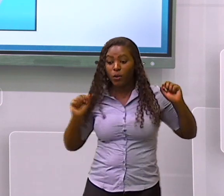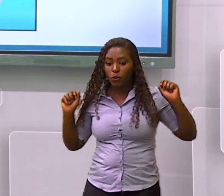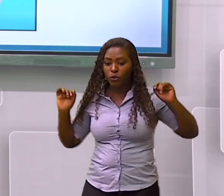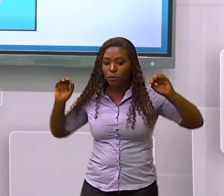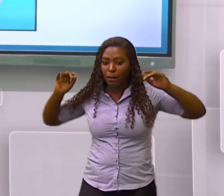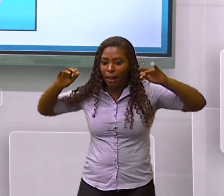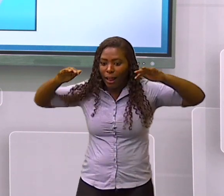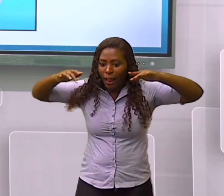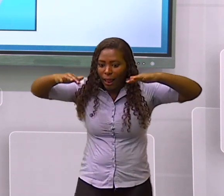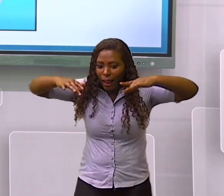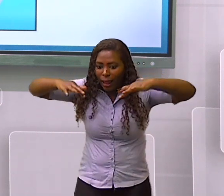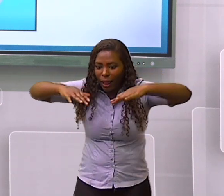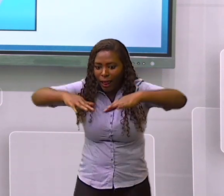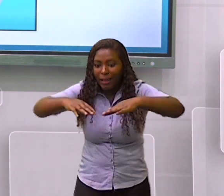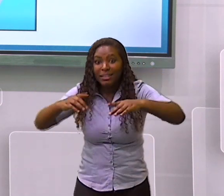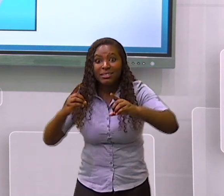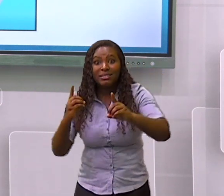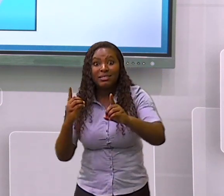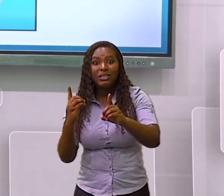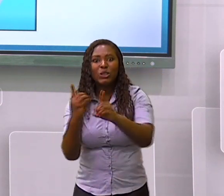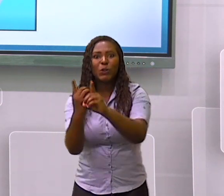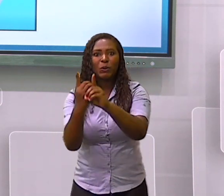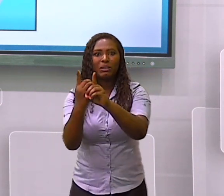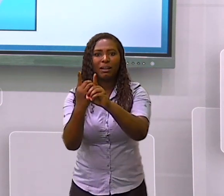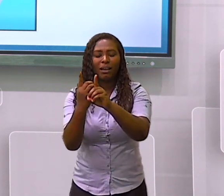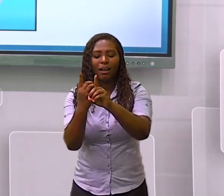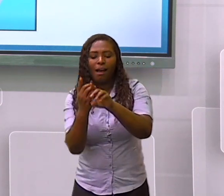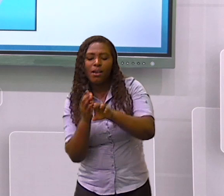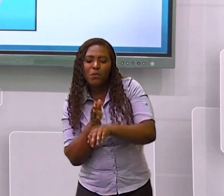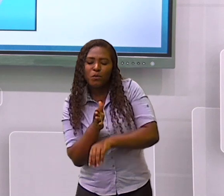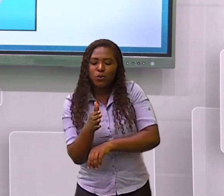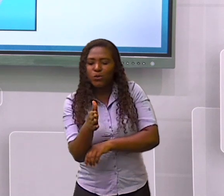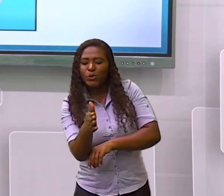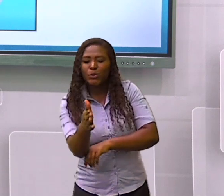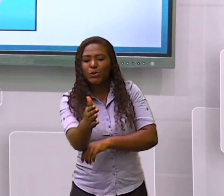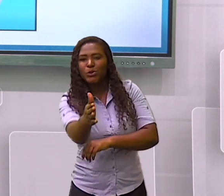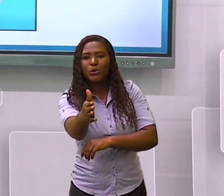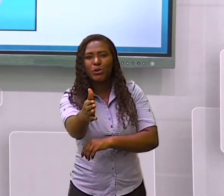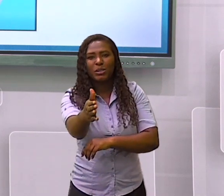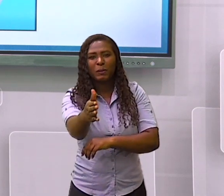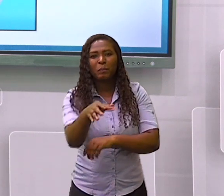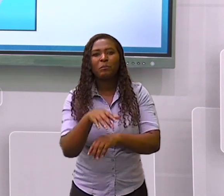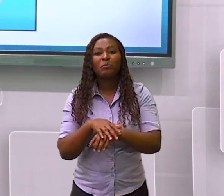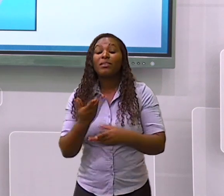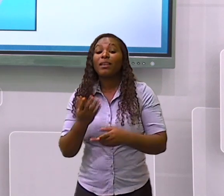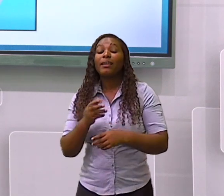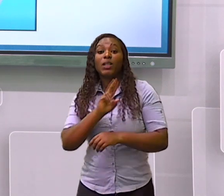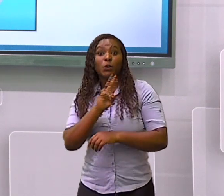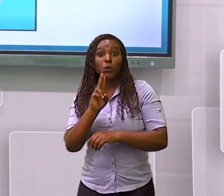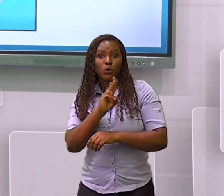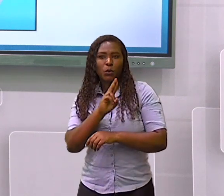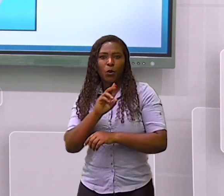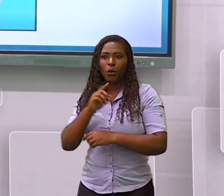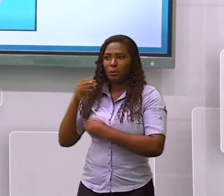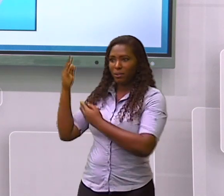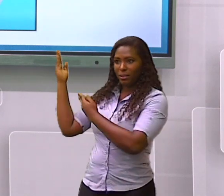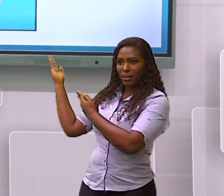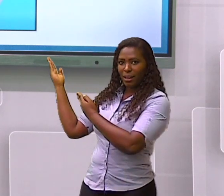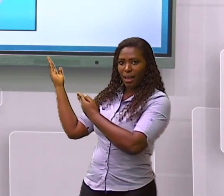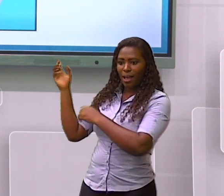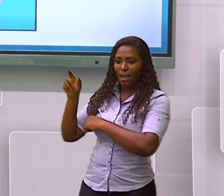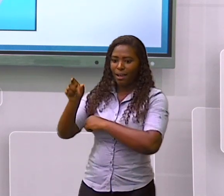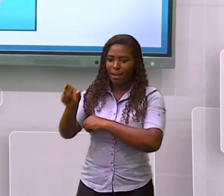Os dois rios se encontram na divisa dos municípios entre Ponte Nova, Santa Cruz